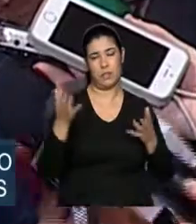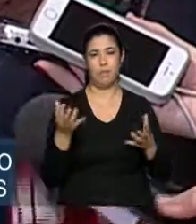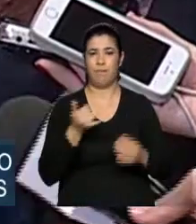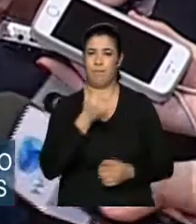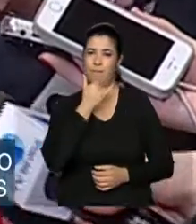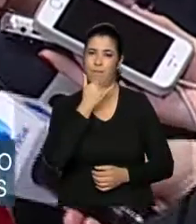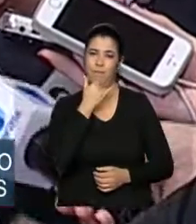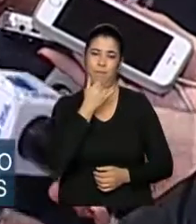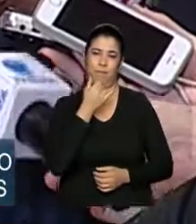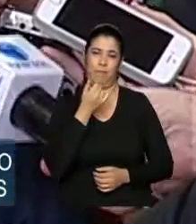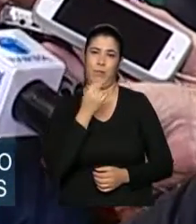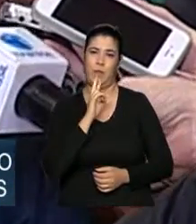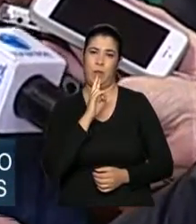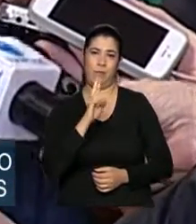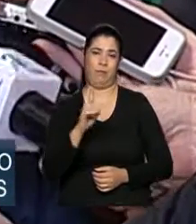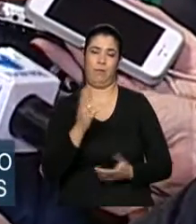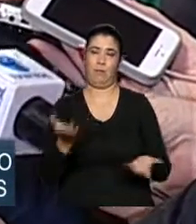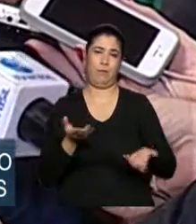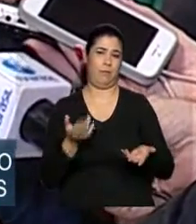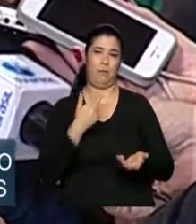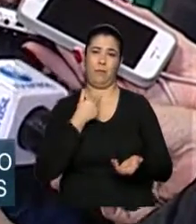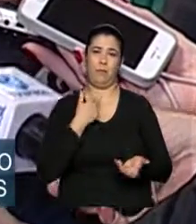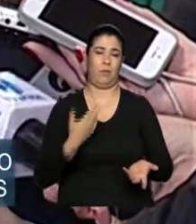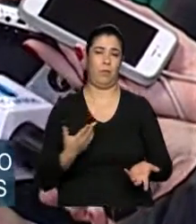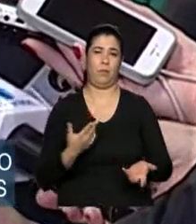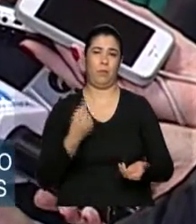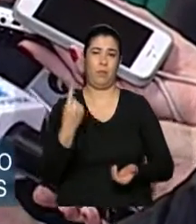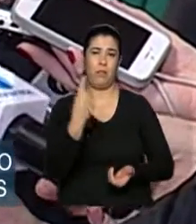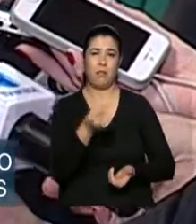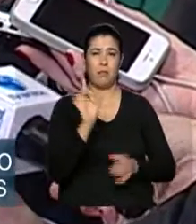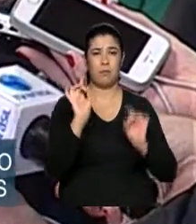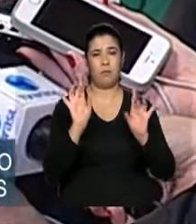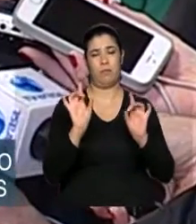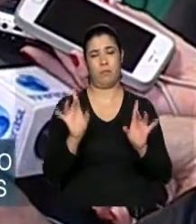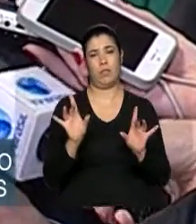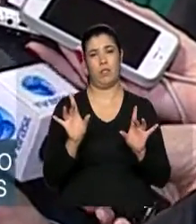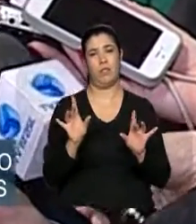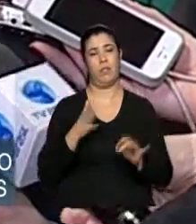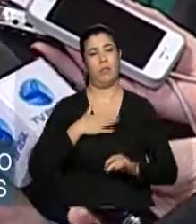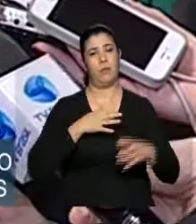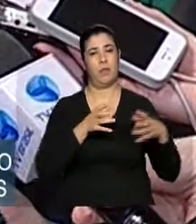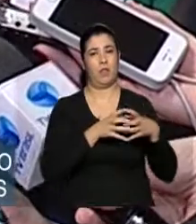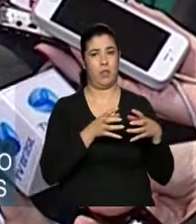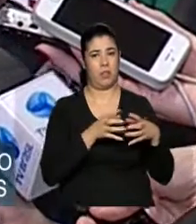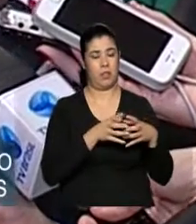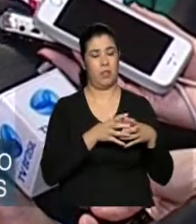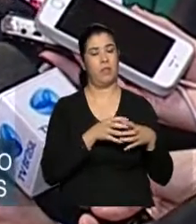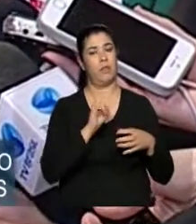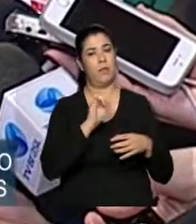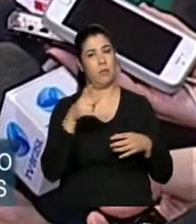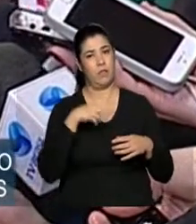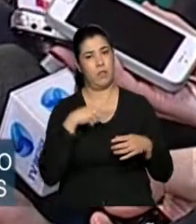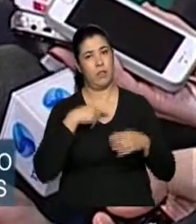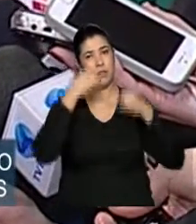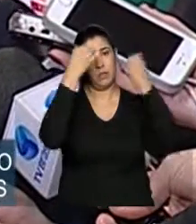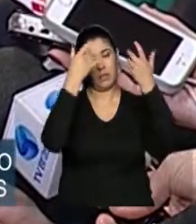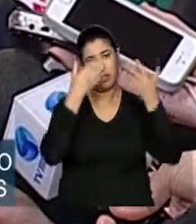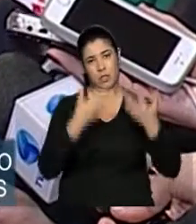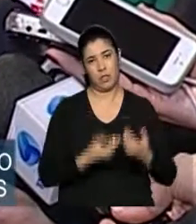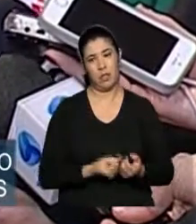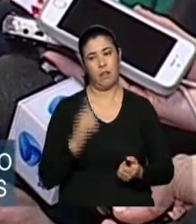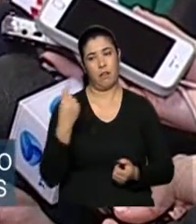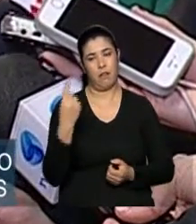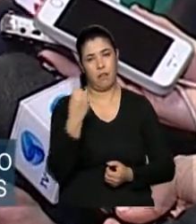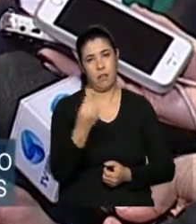responder a você em cada caso específico. Aí o meu pessoal poderá, com o maior prazer, esclarecer cada